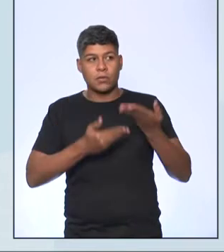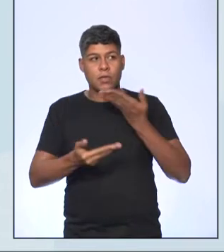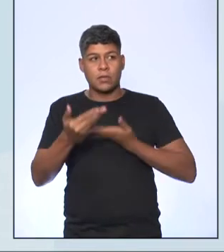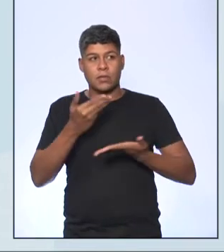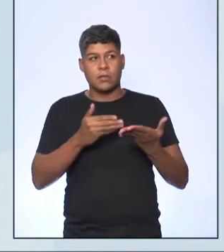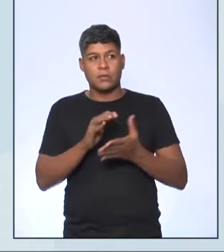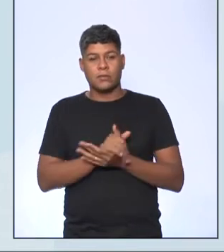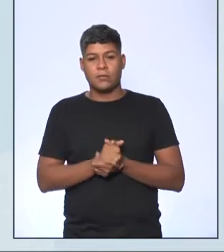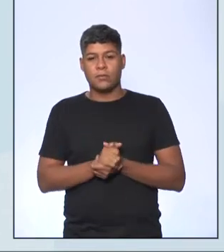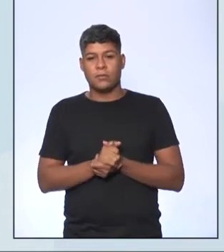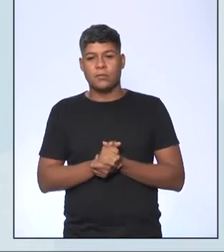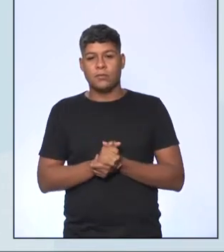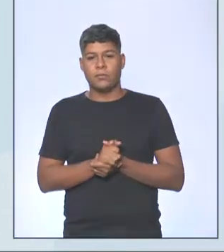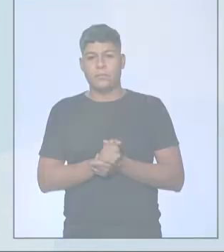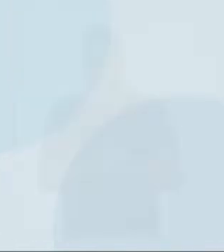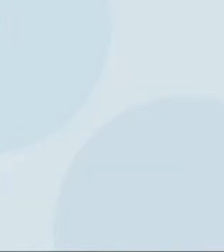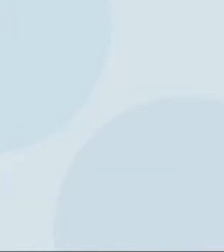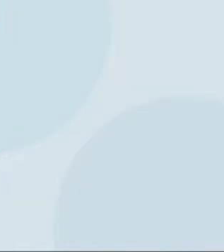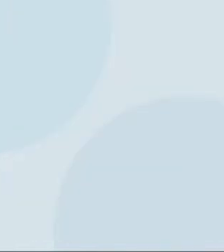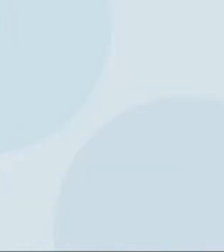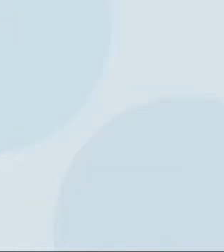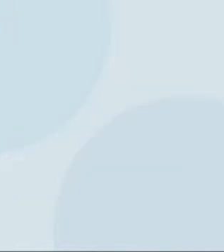interação.